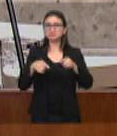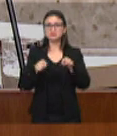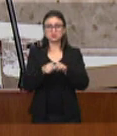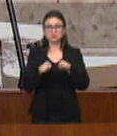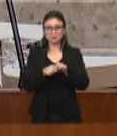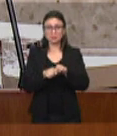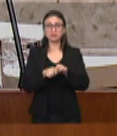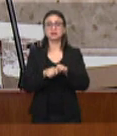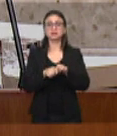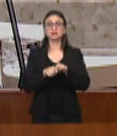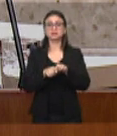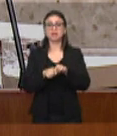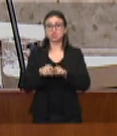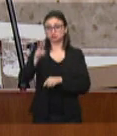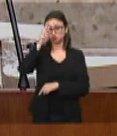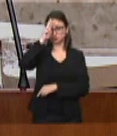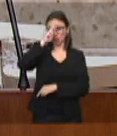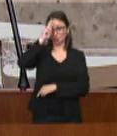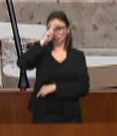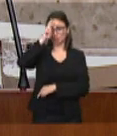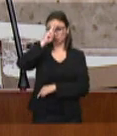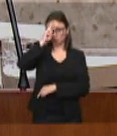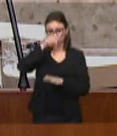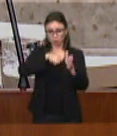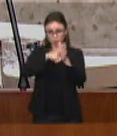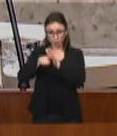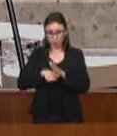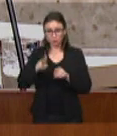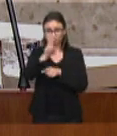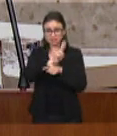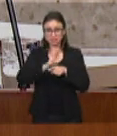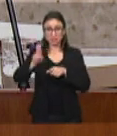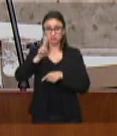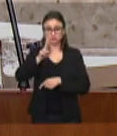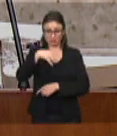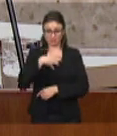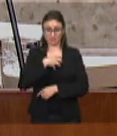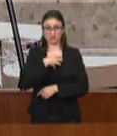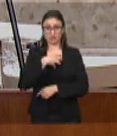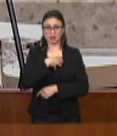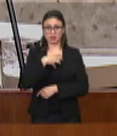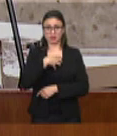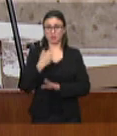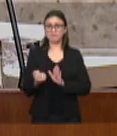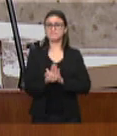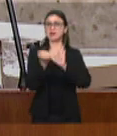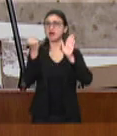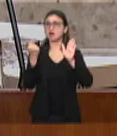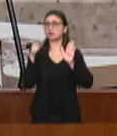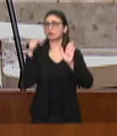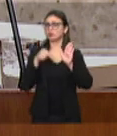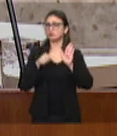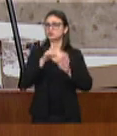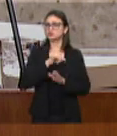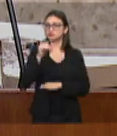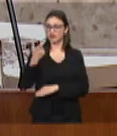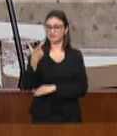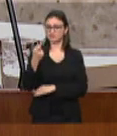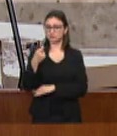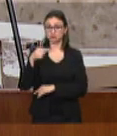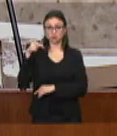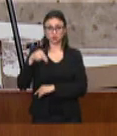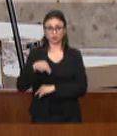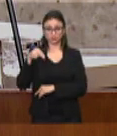Cruz, historiador da Universidade Federal da Bahia, que o marco fixado no dia 20